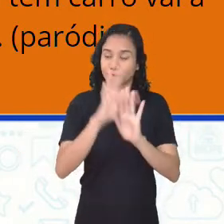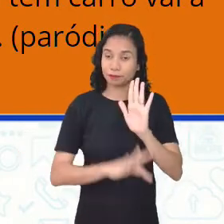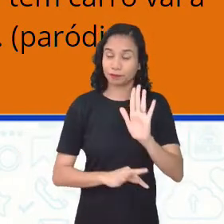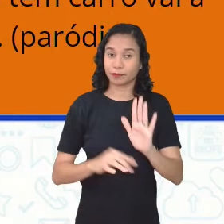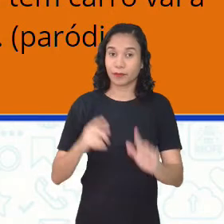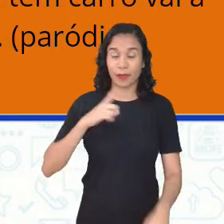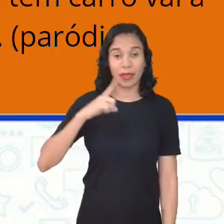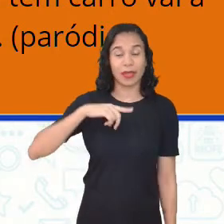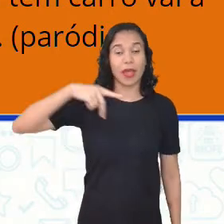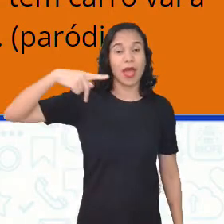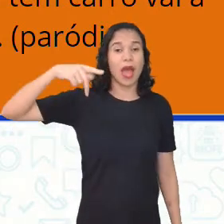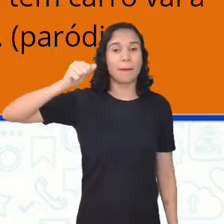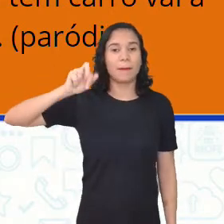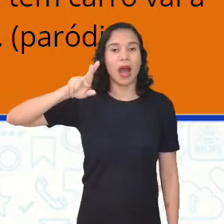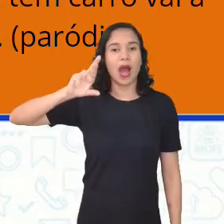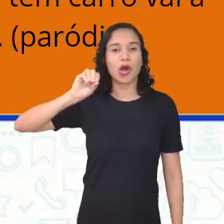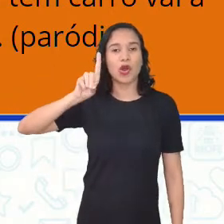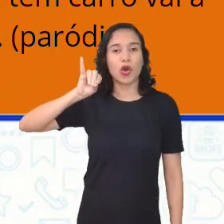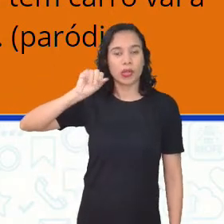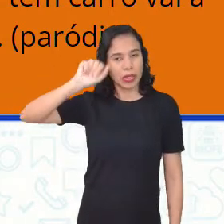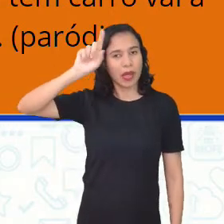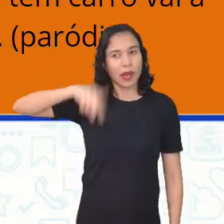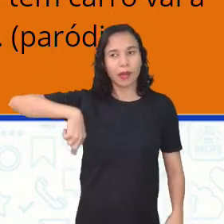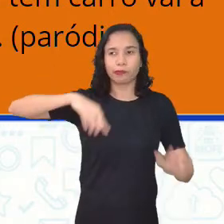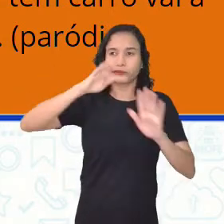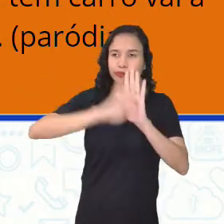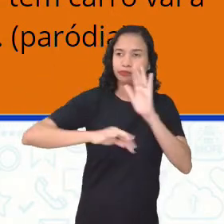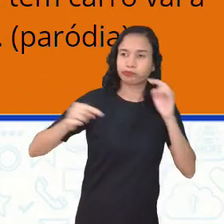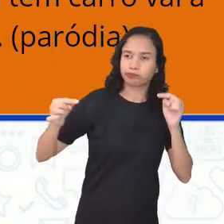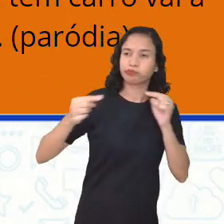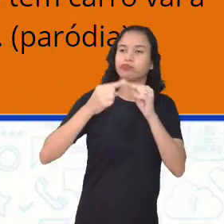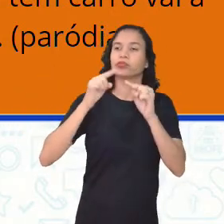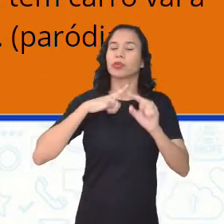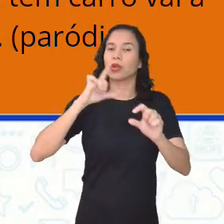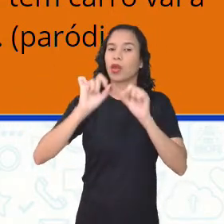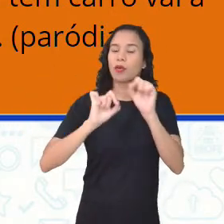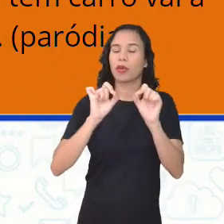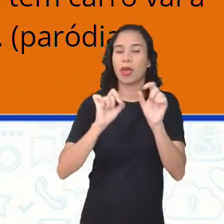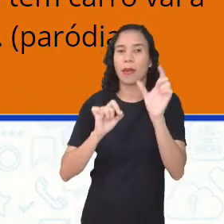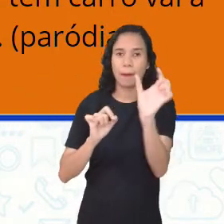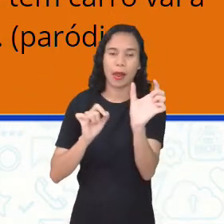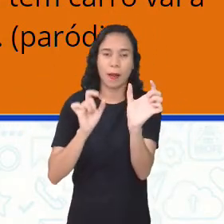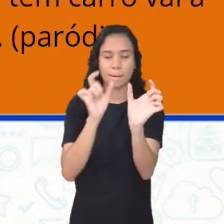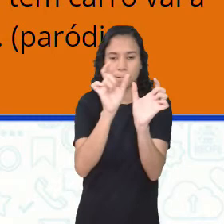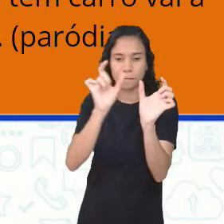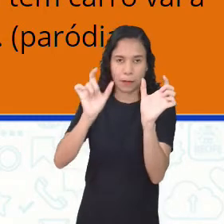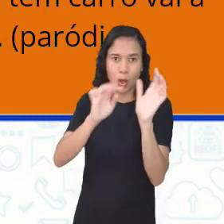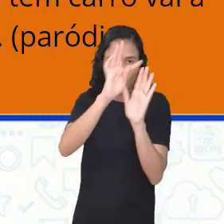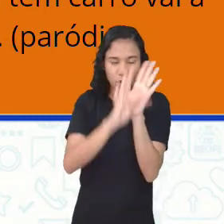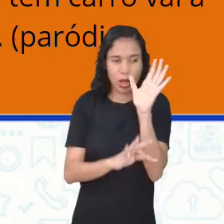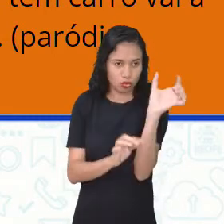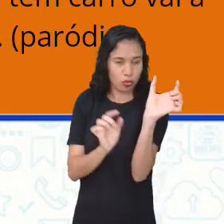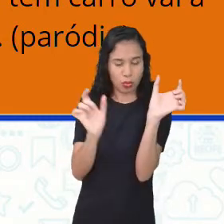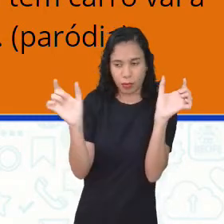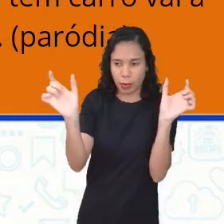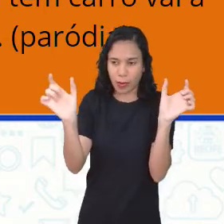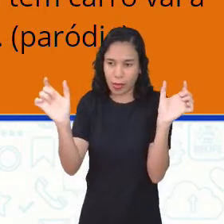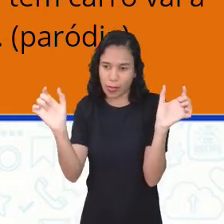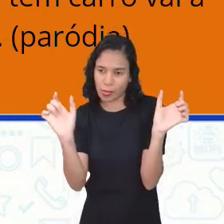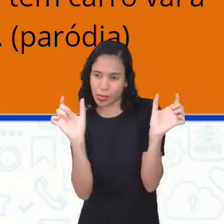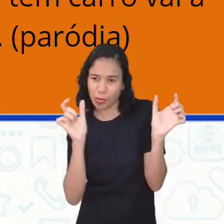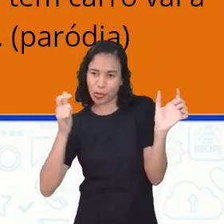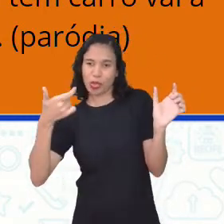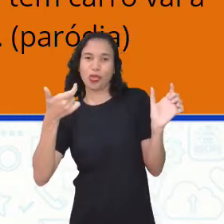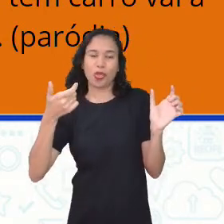a paródia. A paródia é uma forma de intertextualidade. E ela consiste na subversão do texto anterior, que aparece geralmente em forma